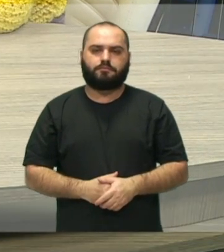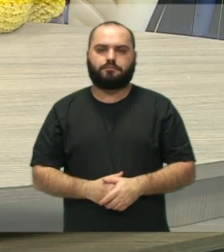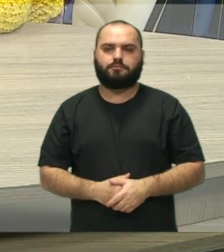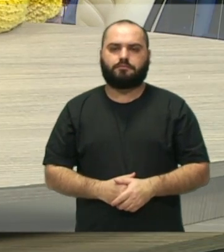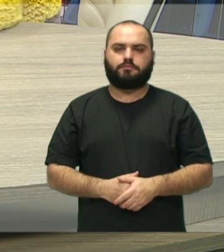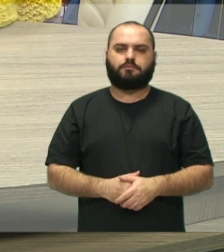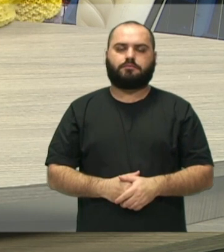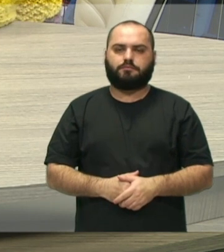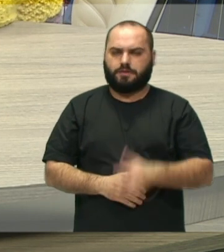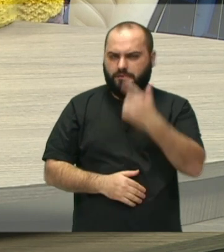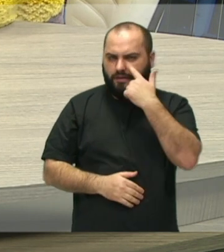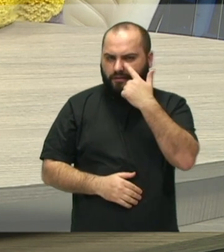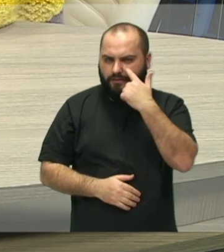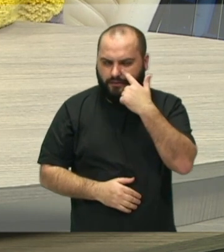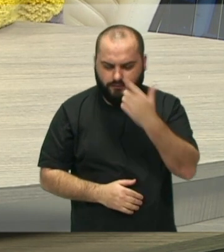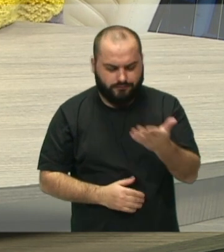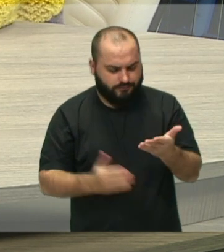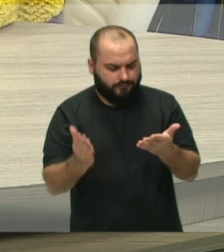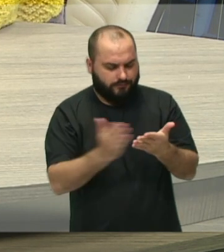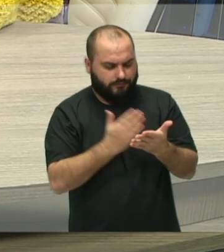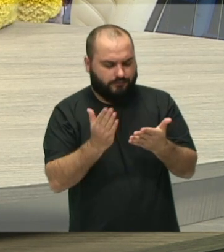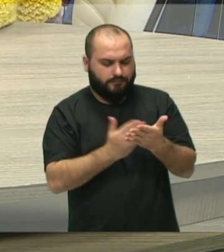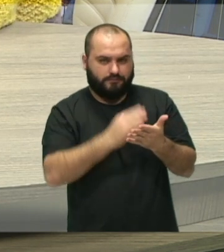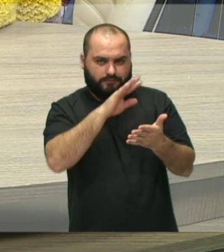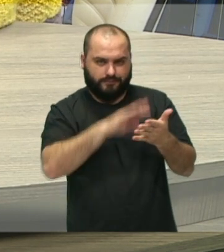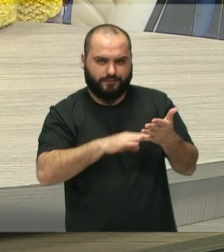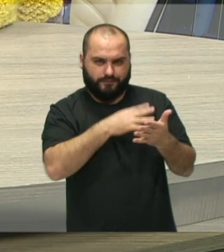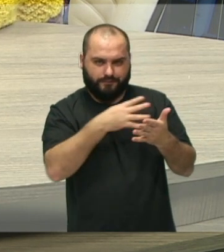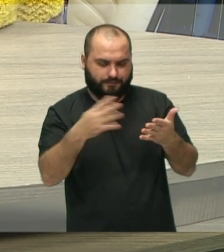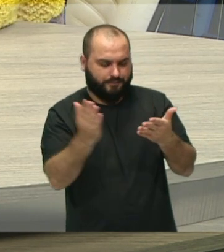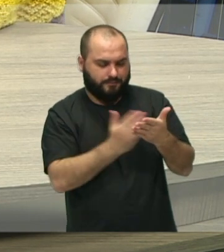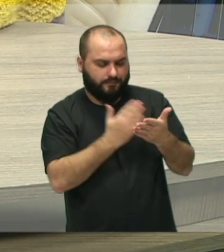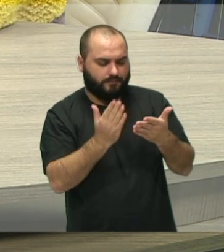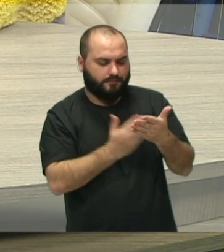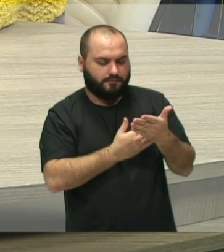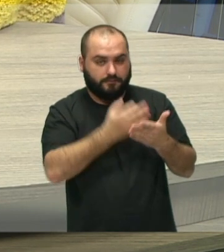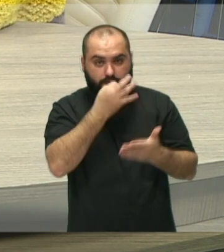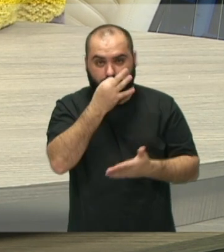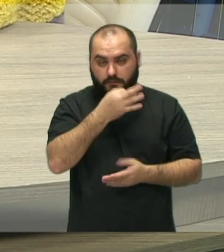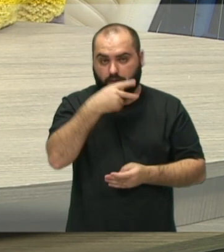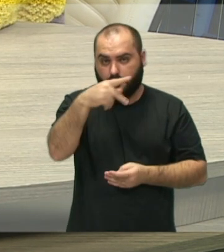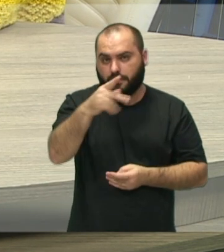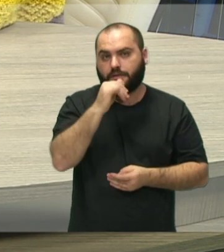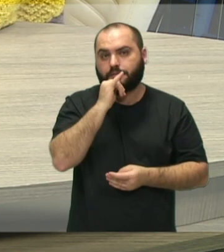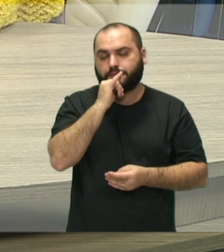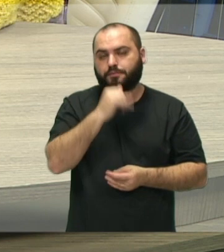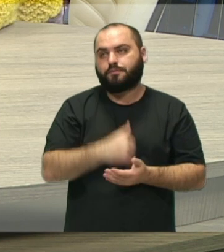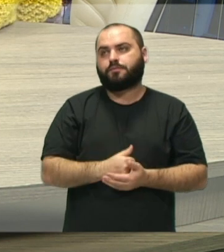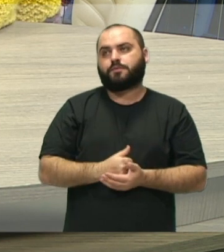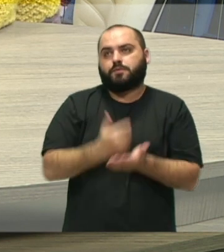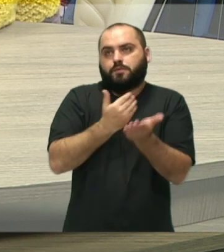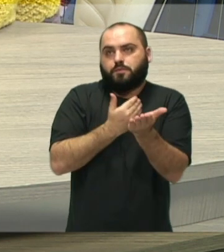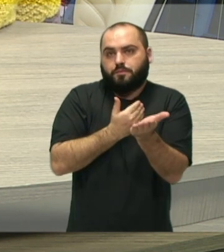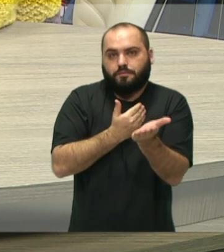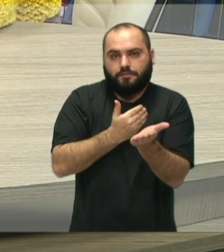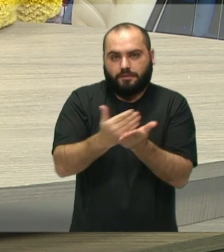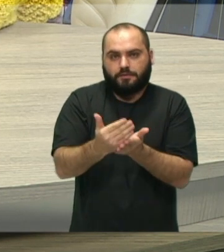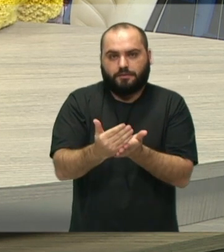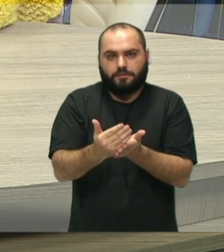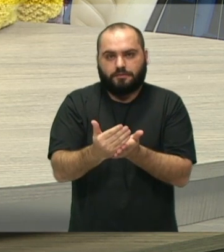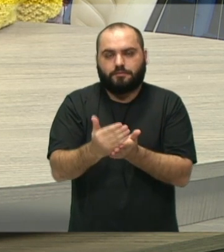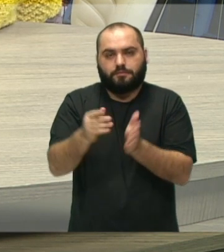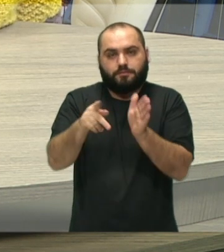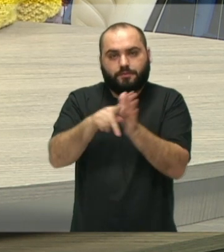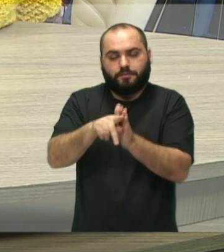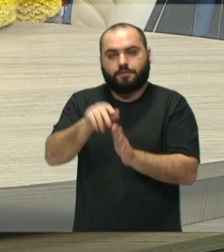vocês, eu estava dando uma olhadinha no cronograma, a opção de vocês, por exemplo, por começar com a parte do